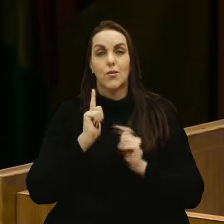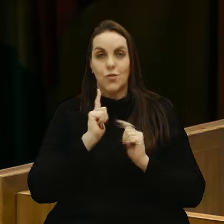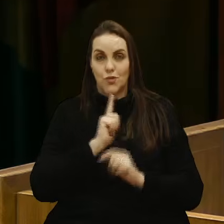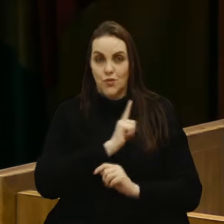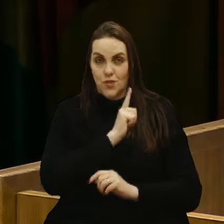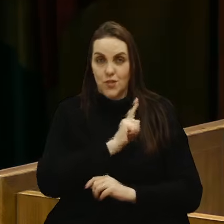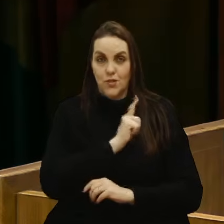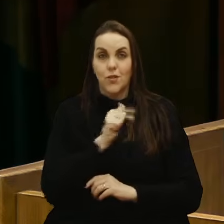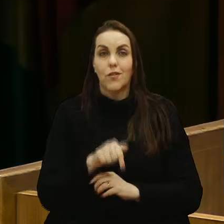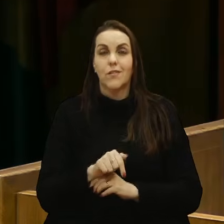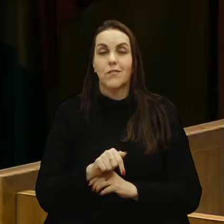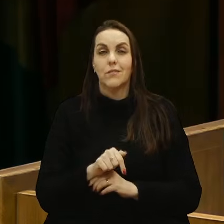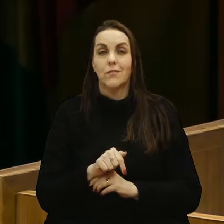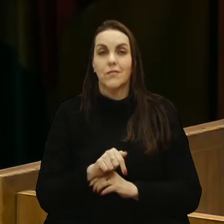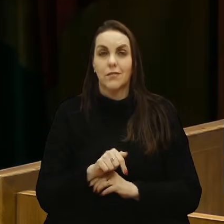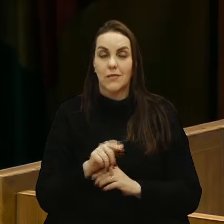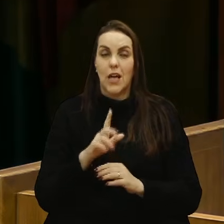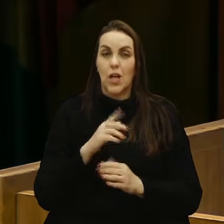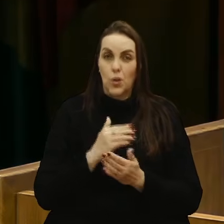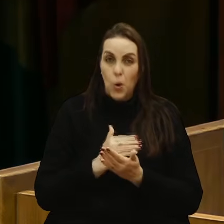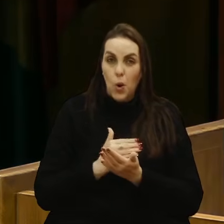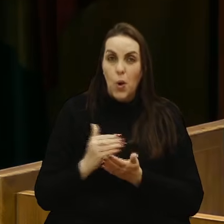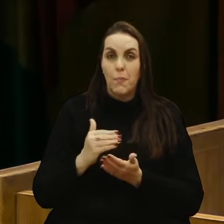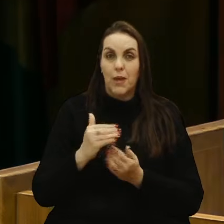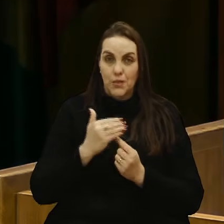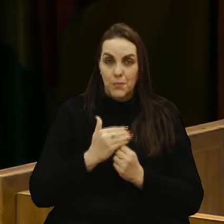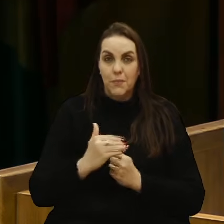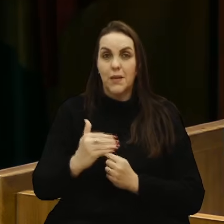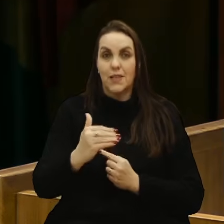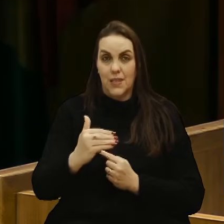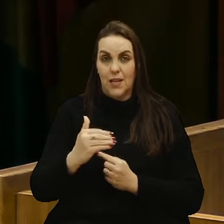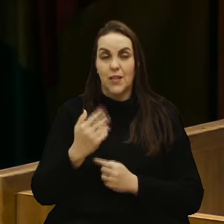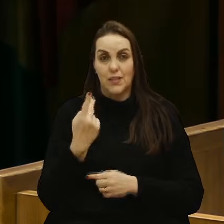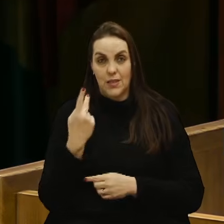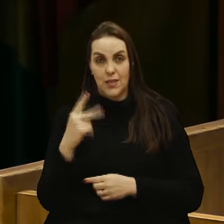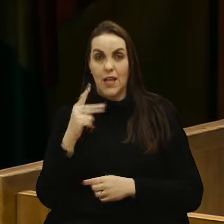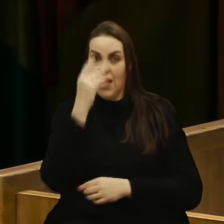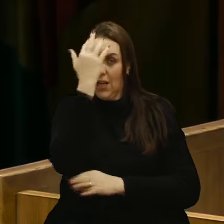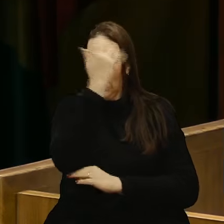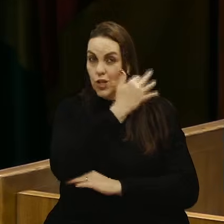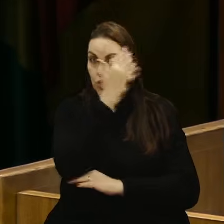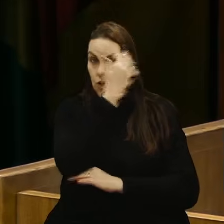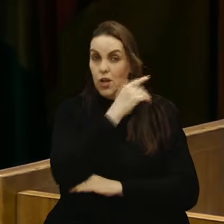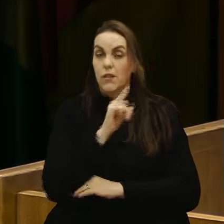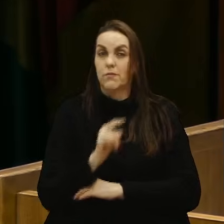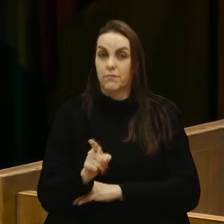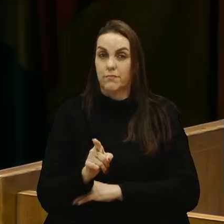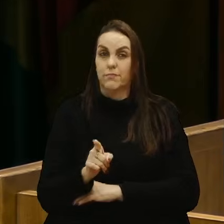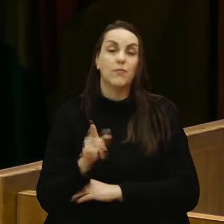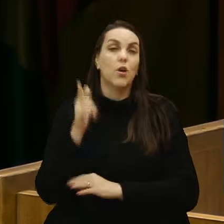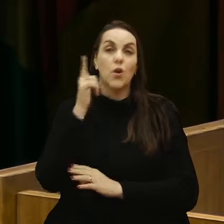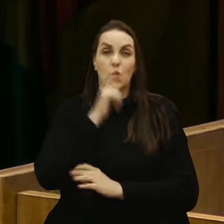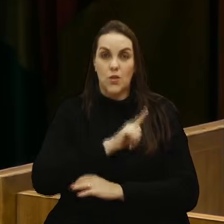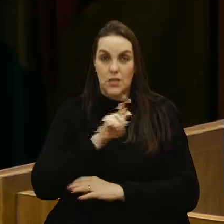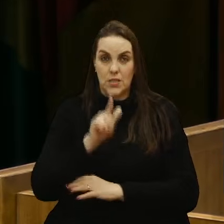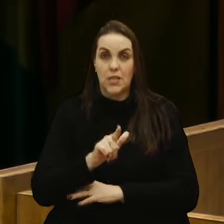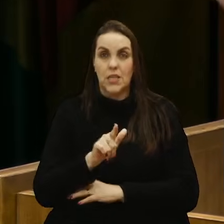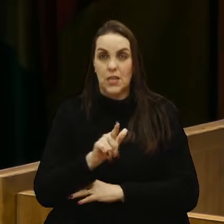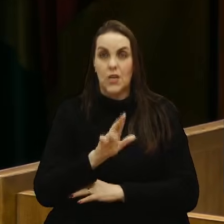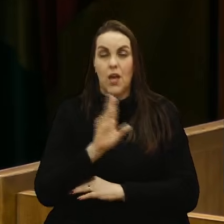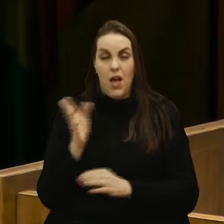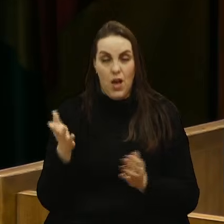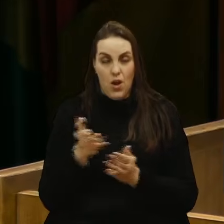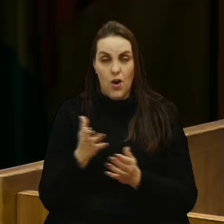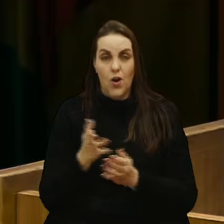no início de cada mandato, e eu estou falando do mandato do seu Adiló, que ganhou esse pronome conhecido